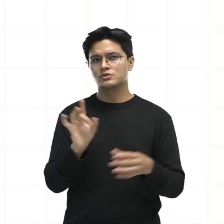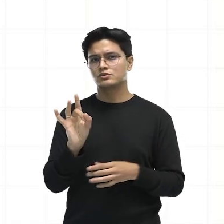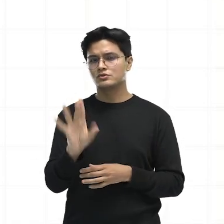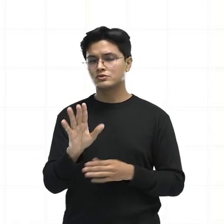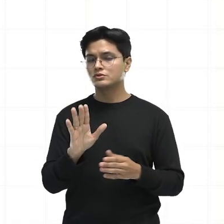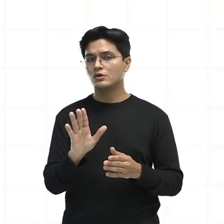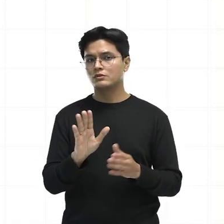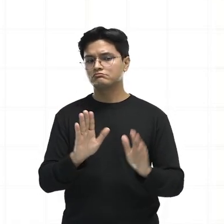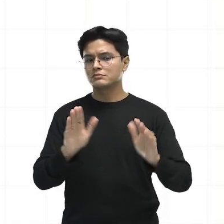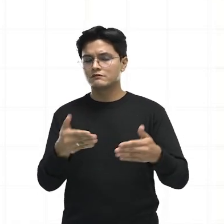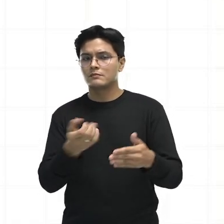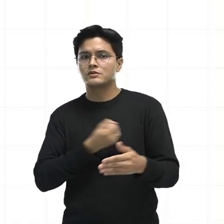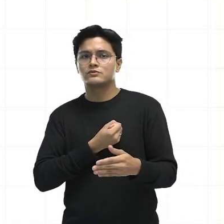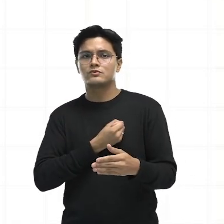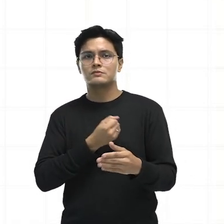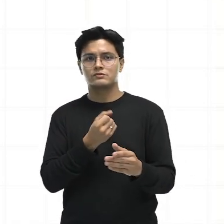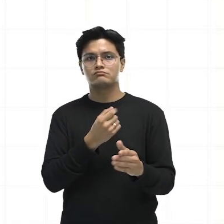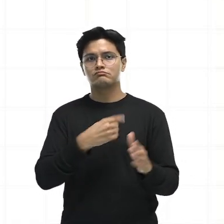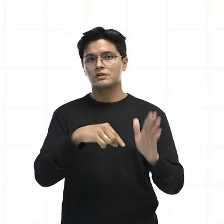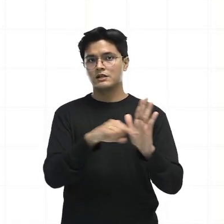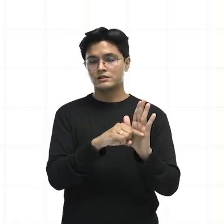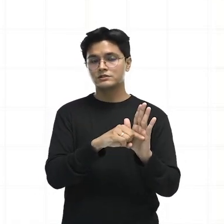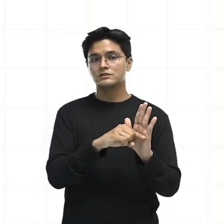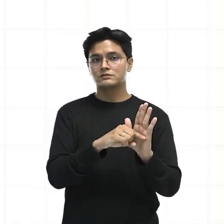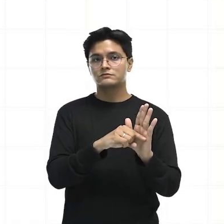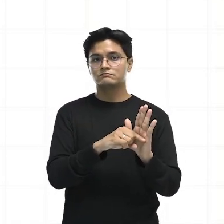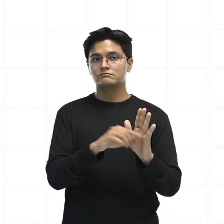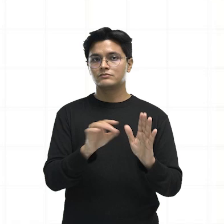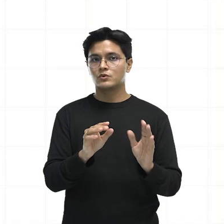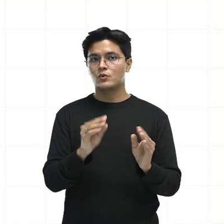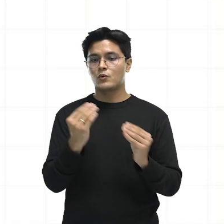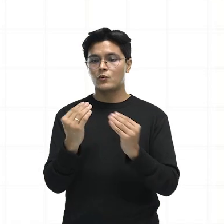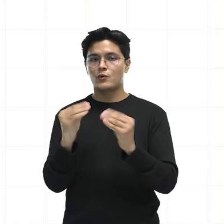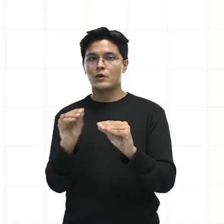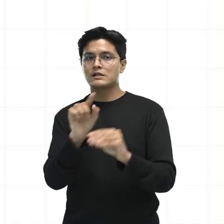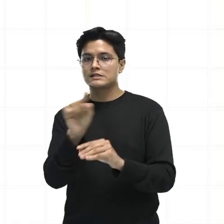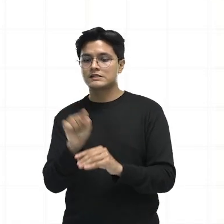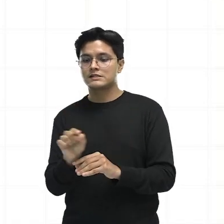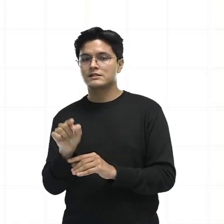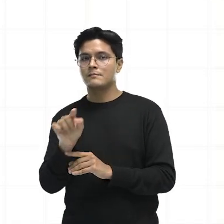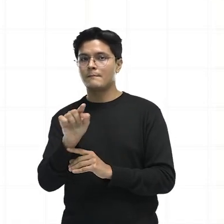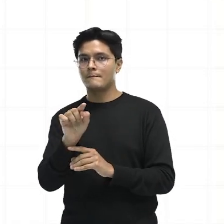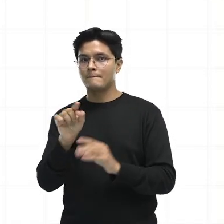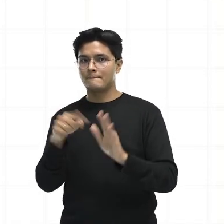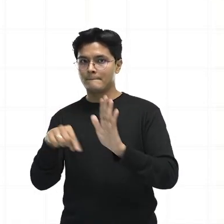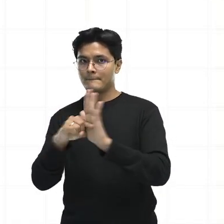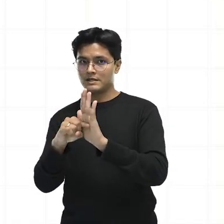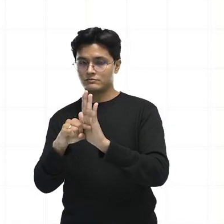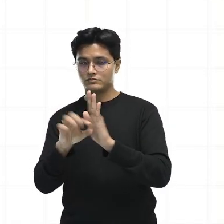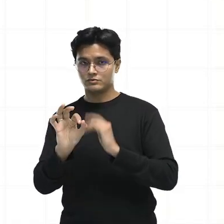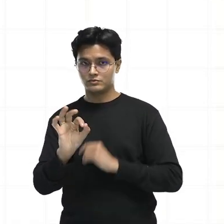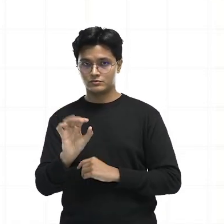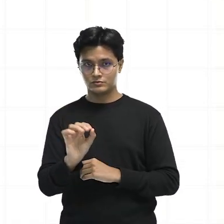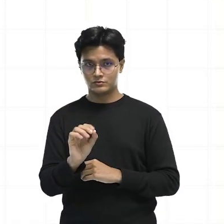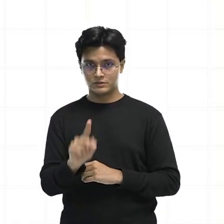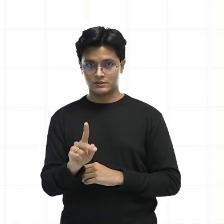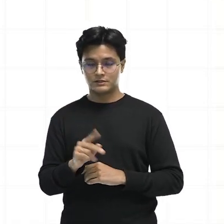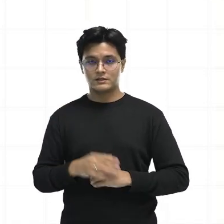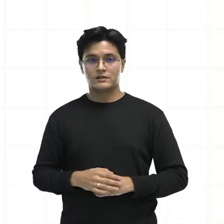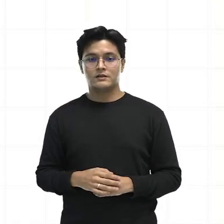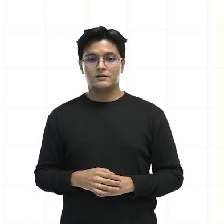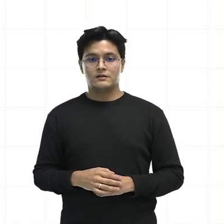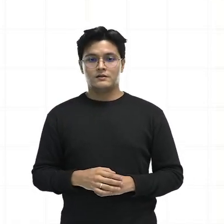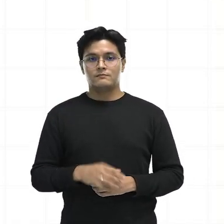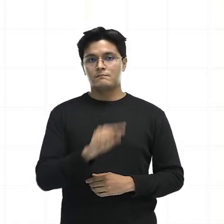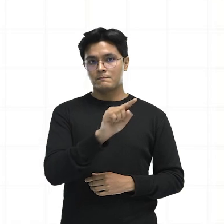eu vou colocar aqui, ó, Z menos, tá? Olha essa representação aqui agora. Z asterisco,